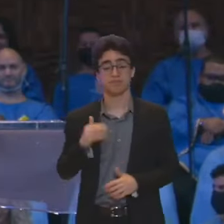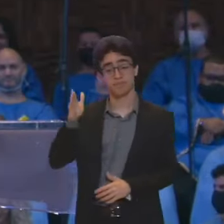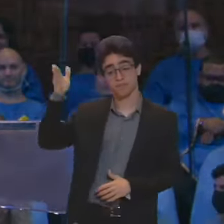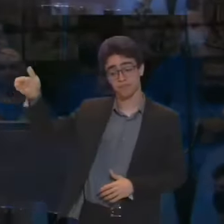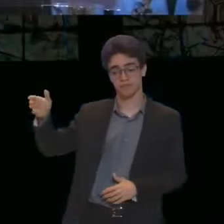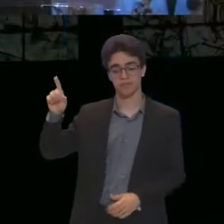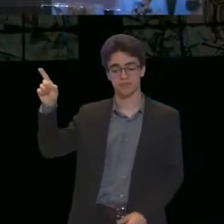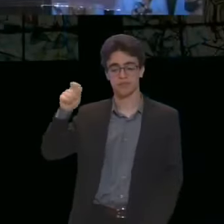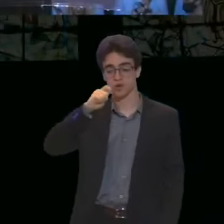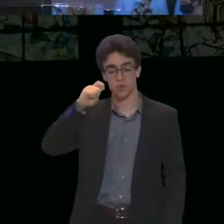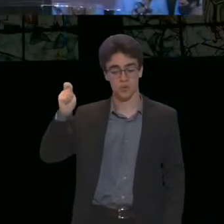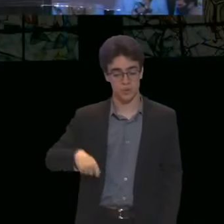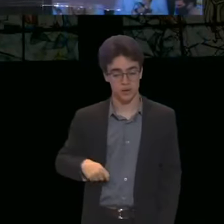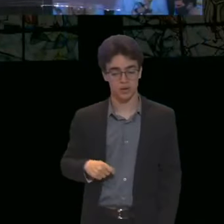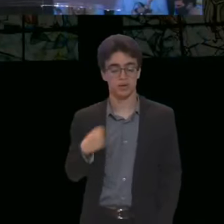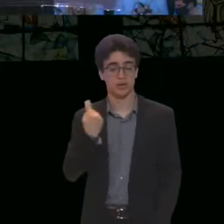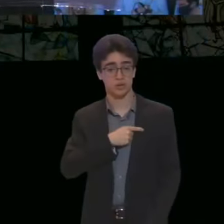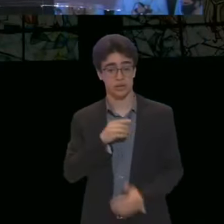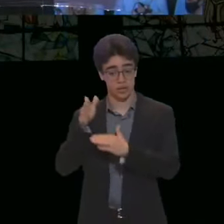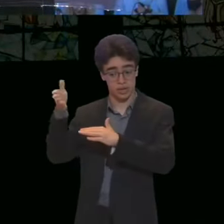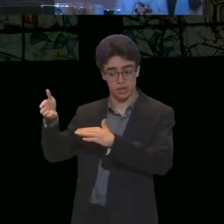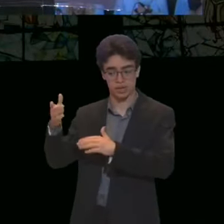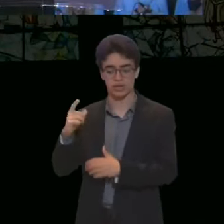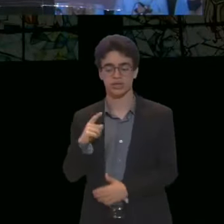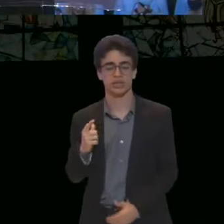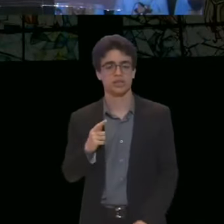Olha a nossa entrada lá. Tem